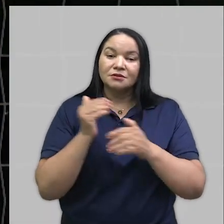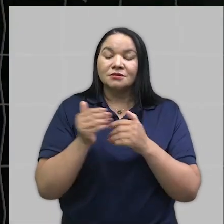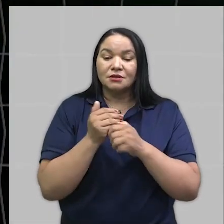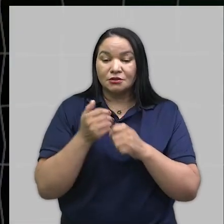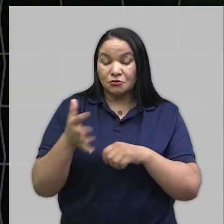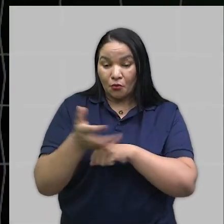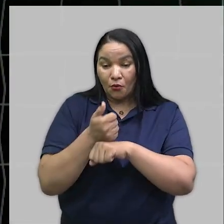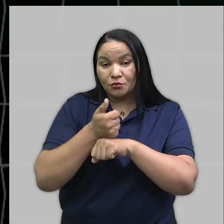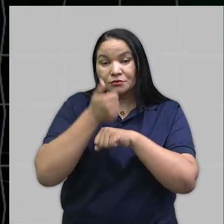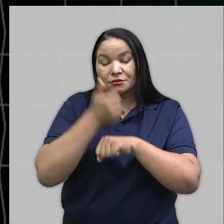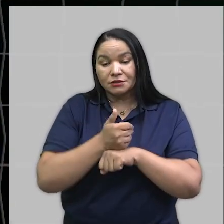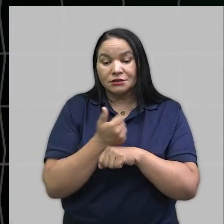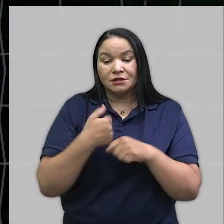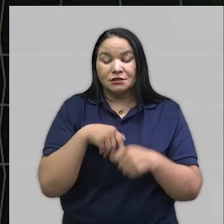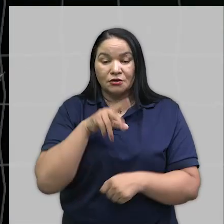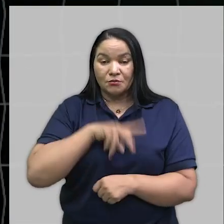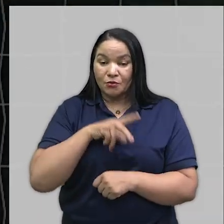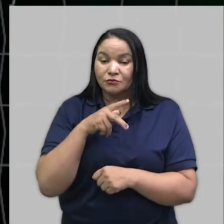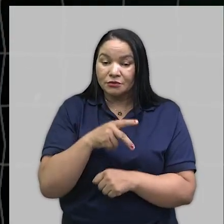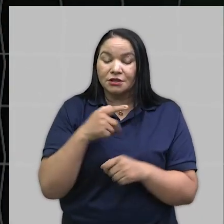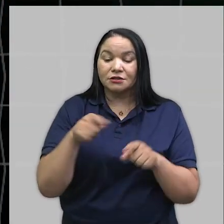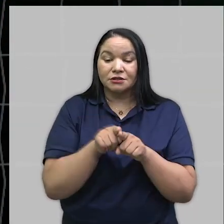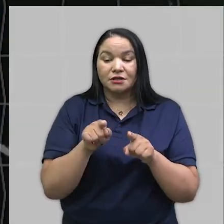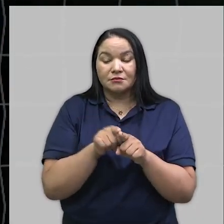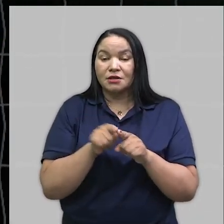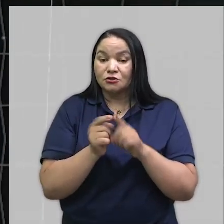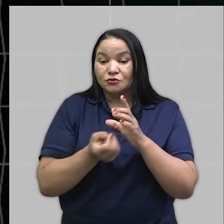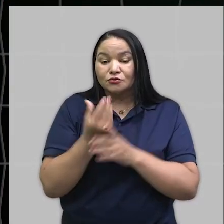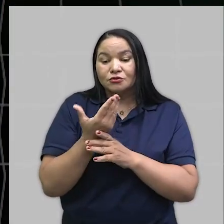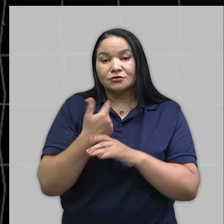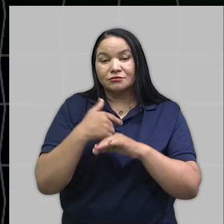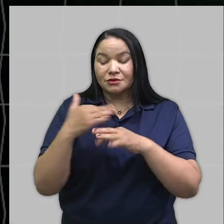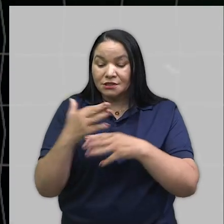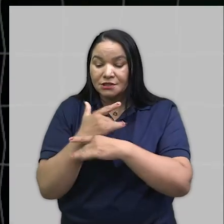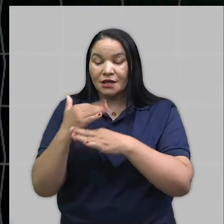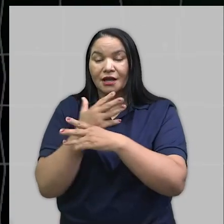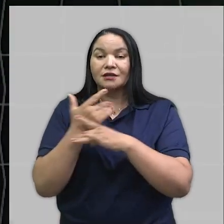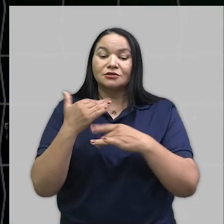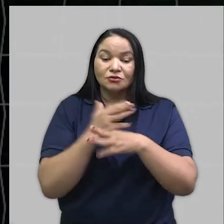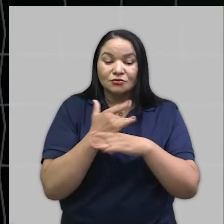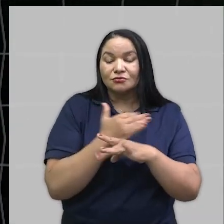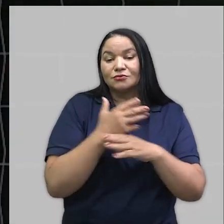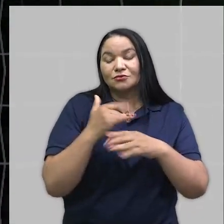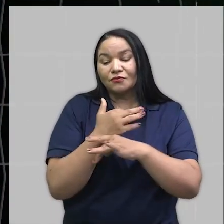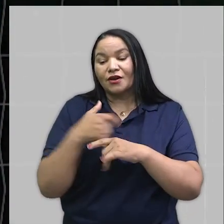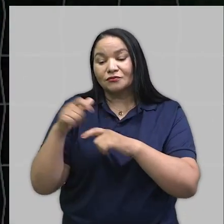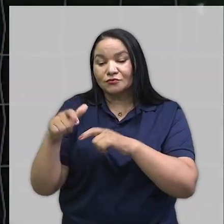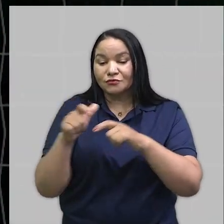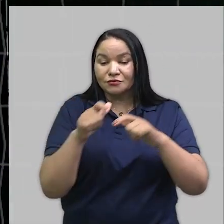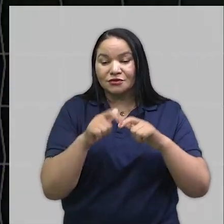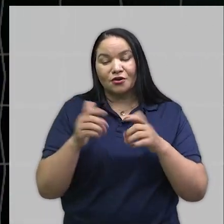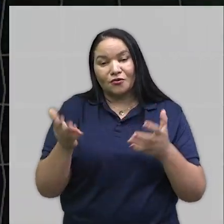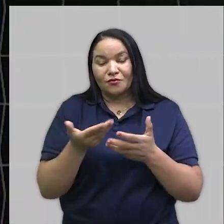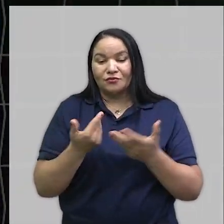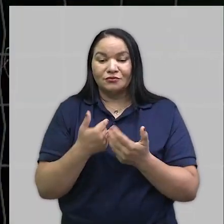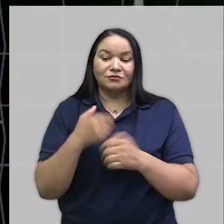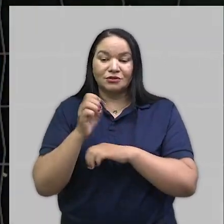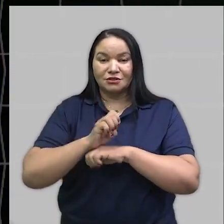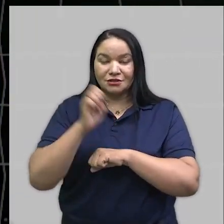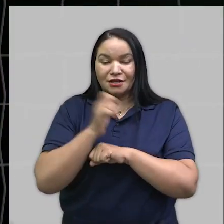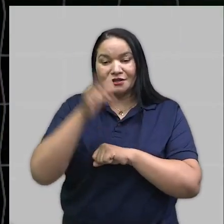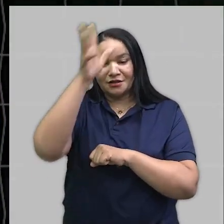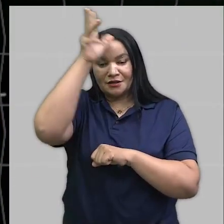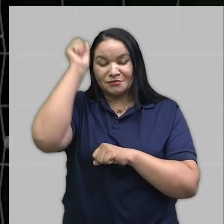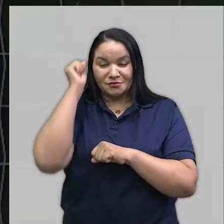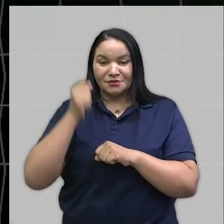colonização português, vilas surgem, cidades surgem, e a região onde hoje é o atual estado do Amazonas,